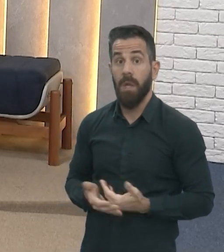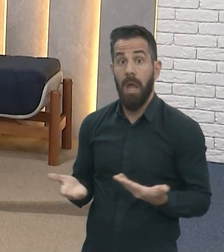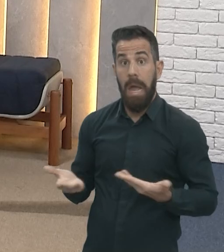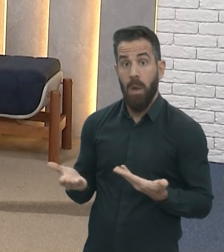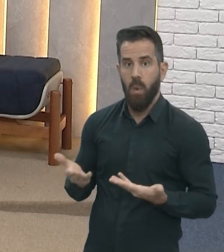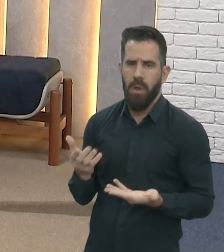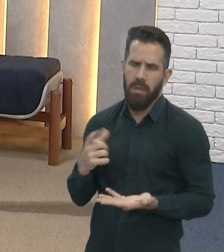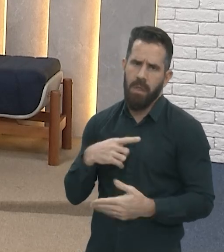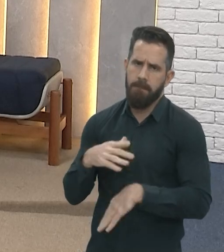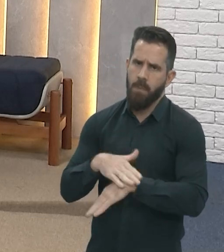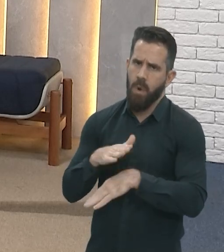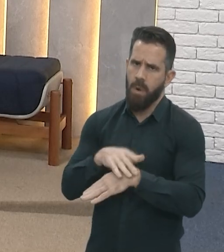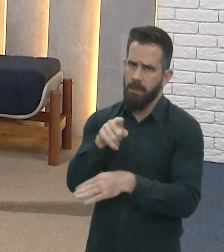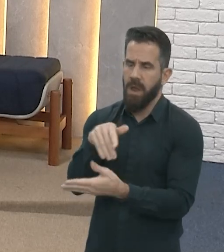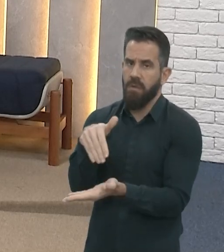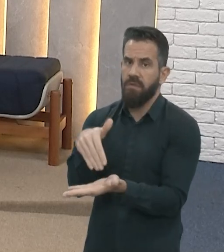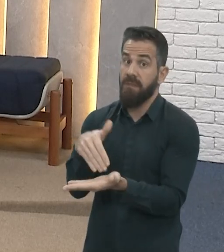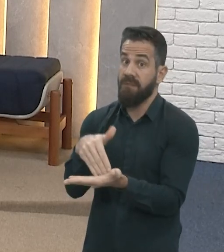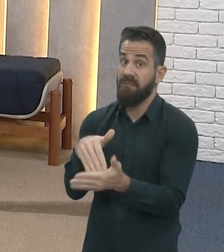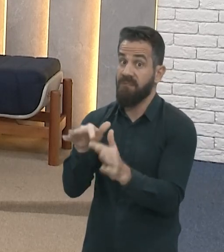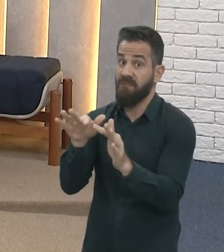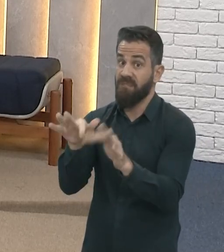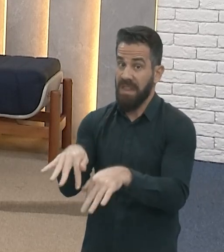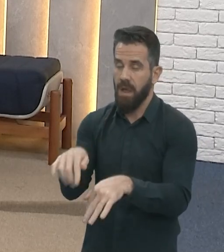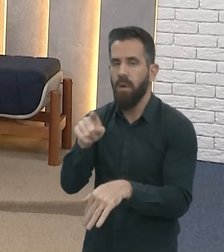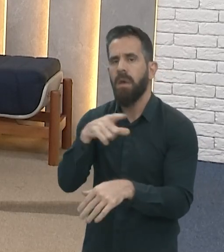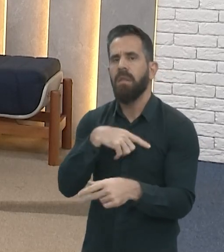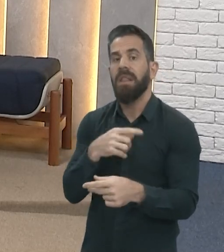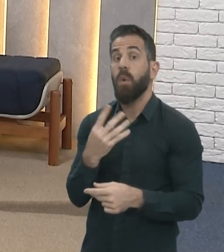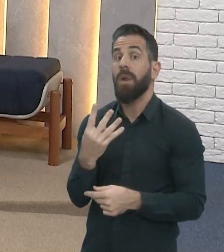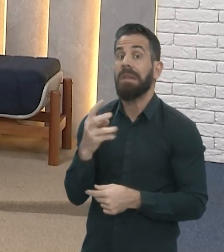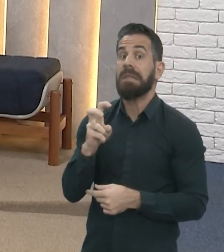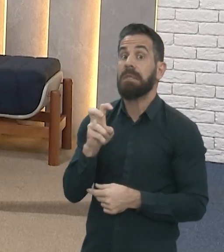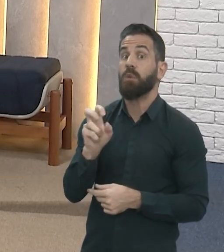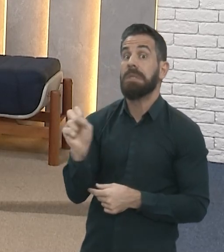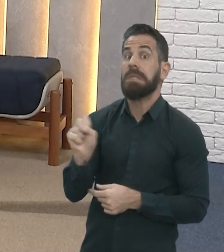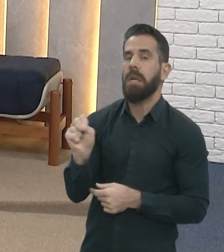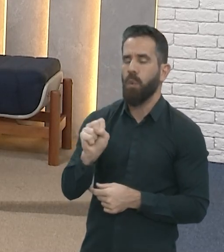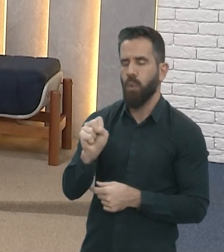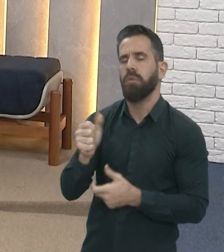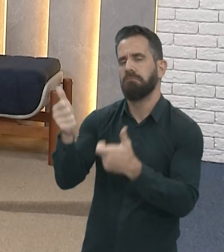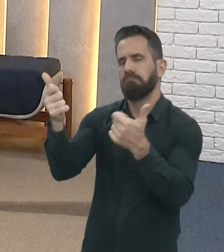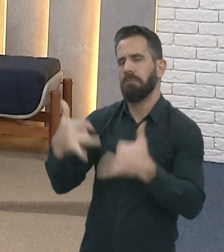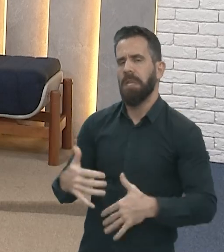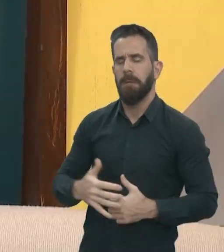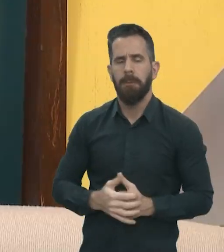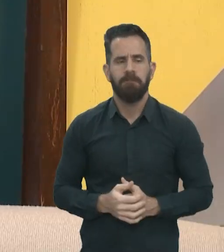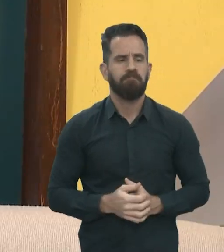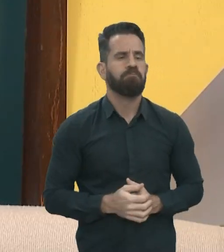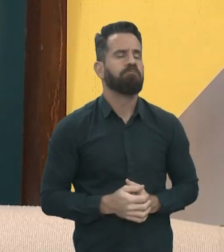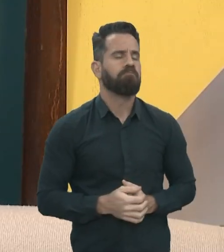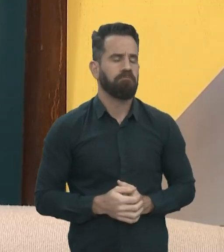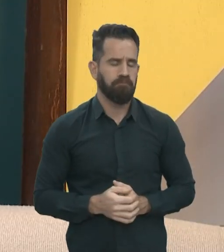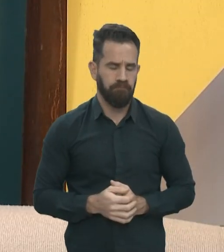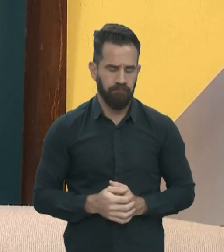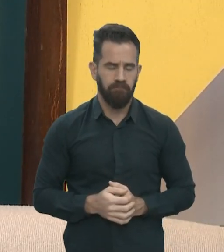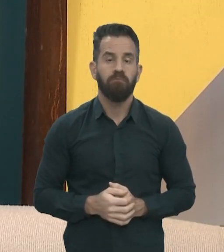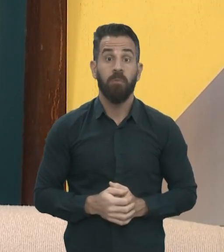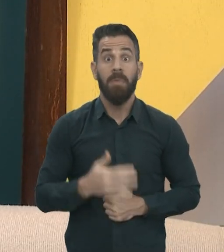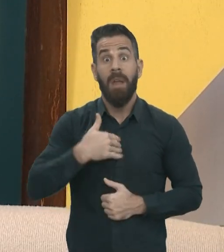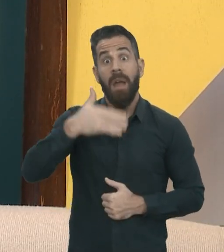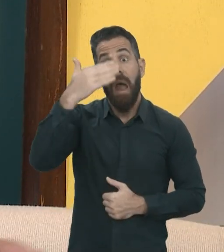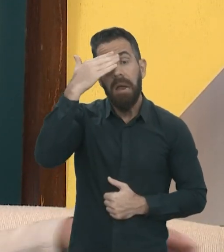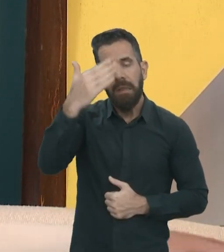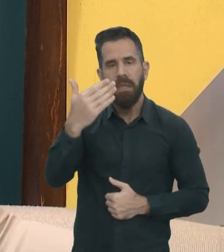considerações finais e vocês terão então 45 segundos. Nós queremos agradecer essa oportunidade, queremos que vocês venham